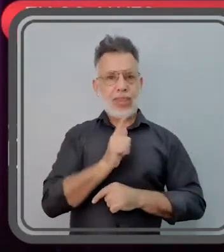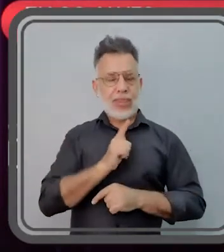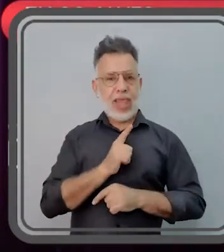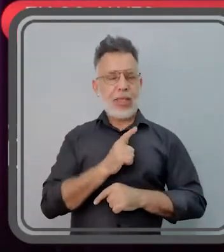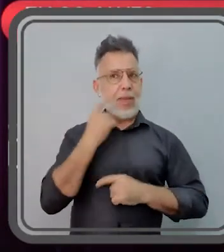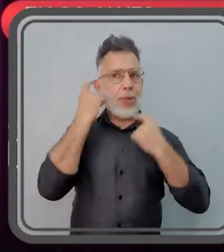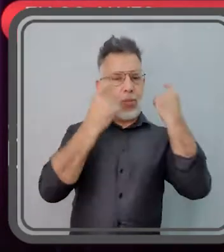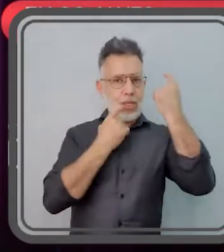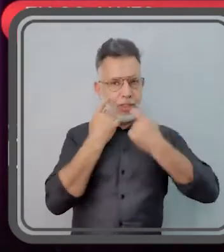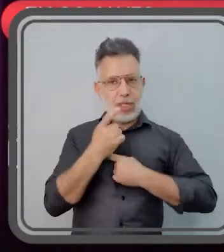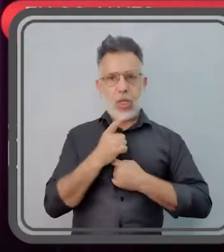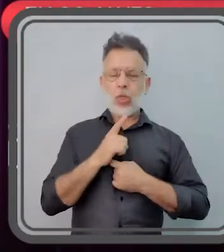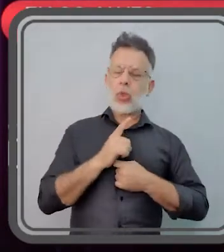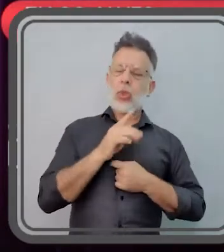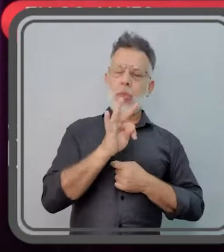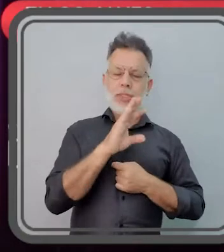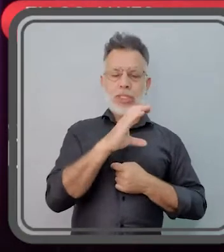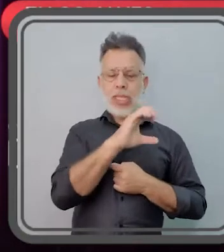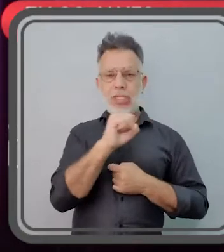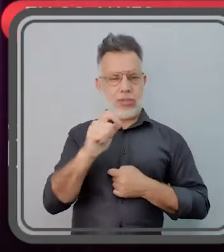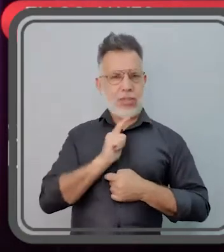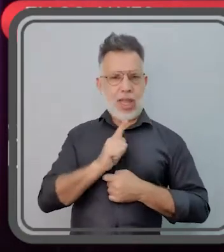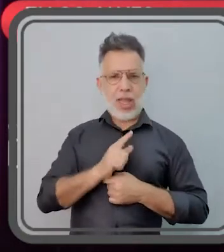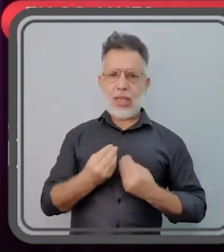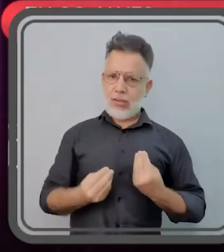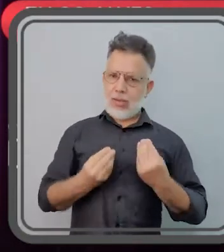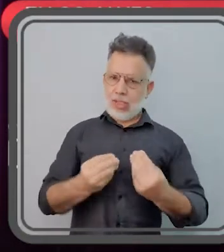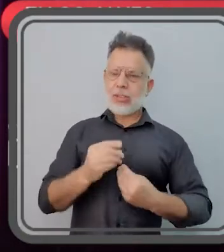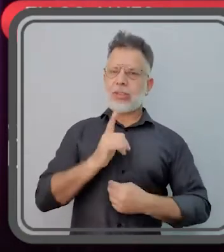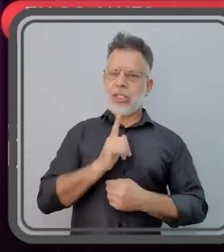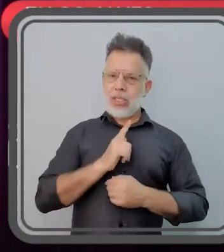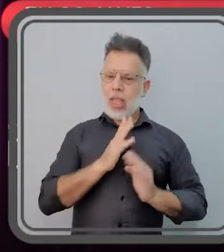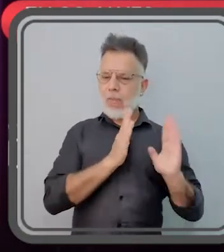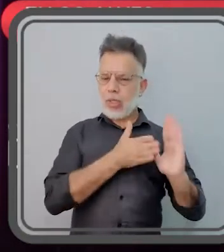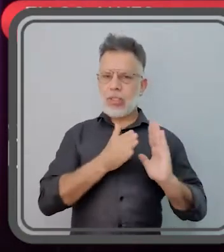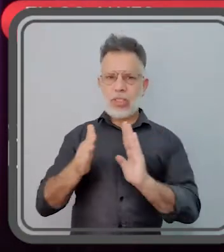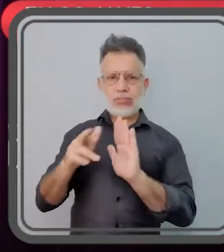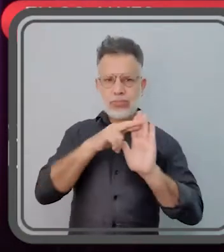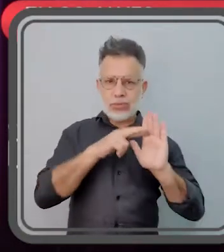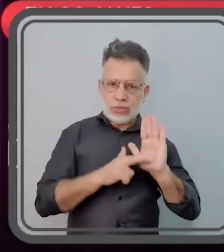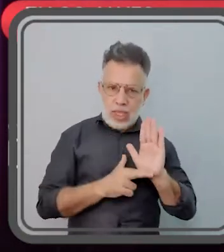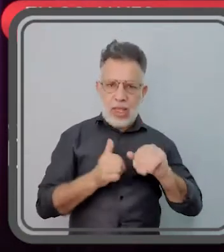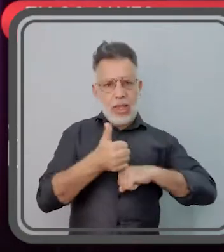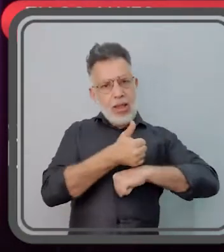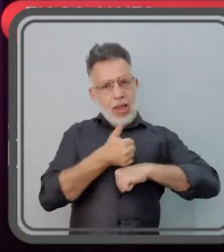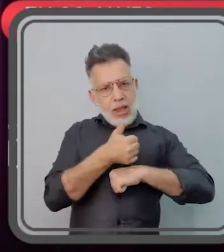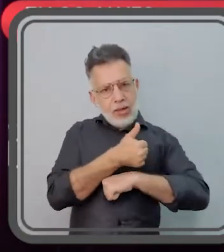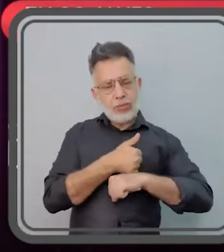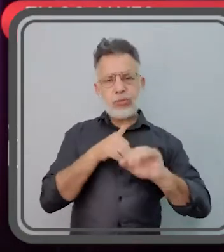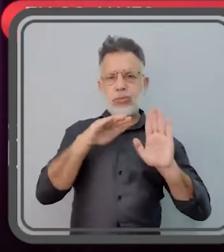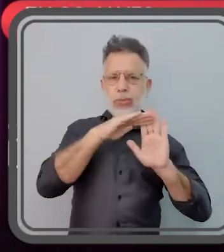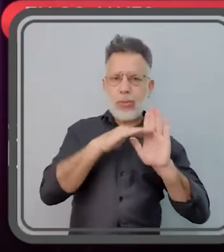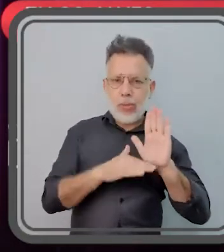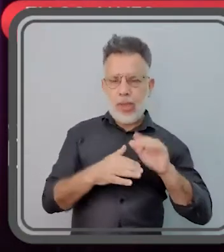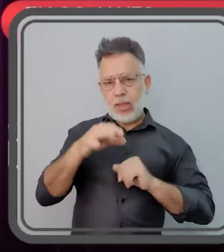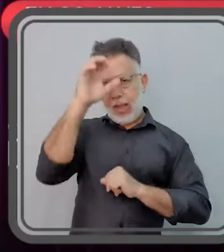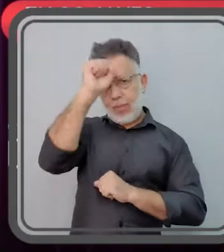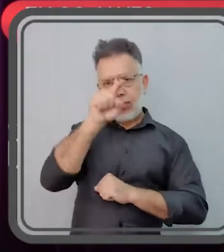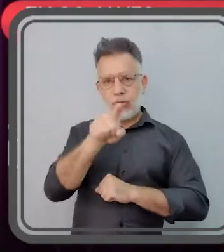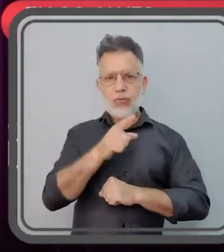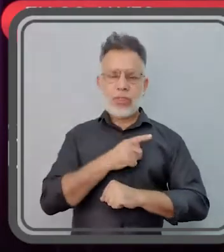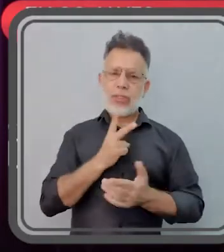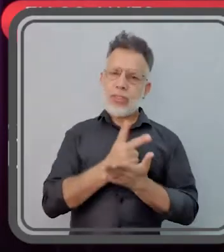essa preocupação, como uma TCS tem, de garantir que você tenha procedimentos de desenvolvimento de carreira, desenvolvimento de aprendizado, de você